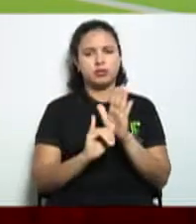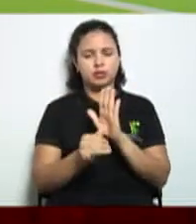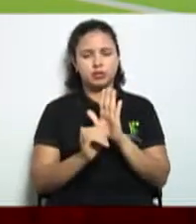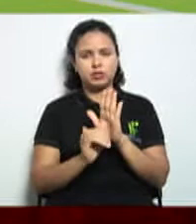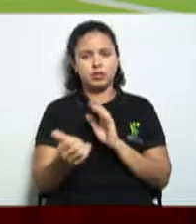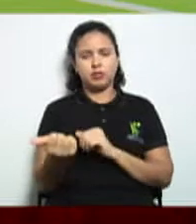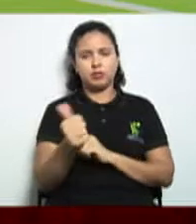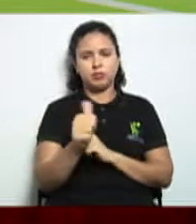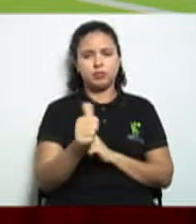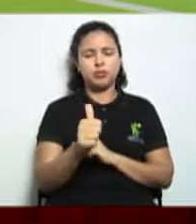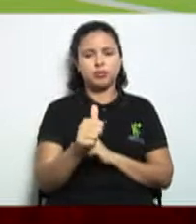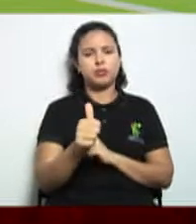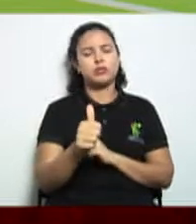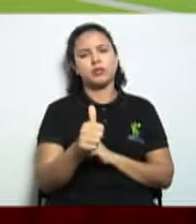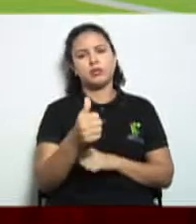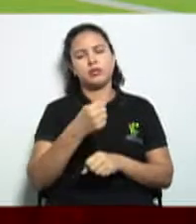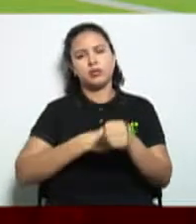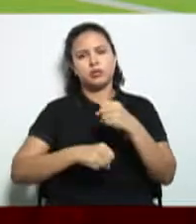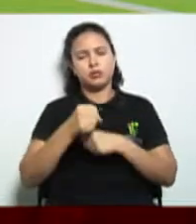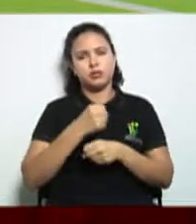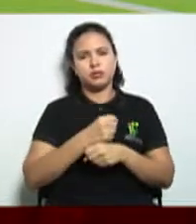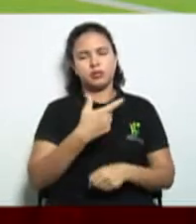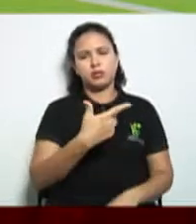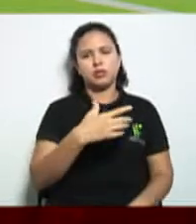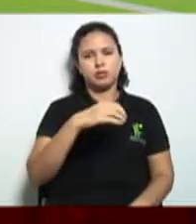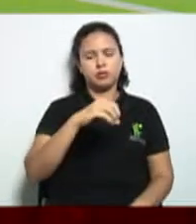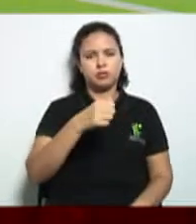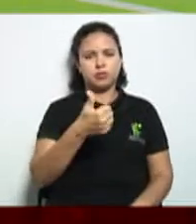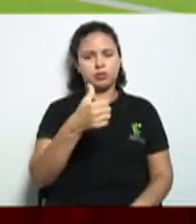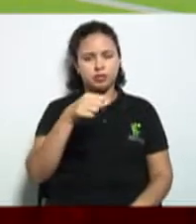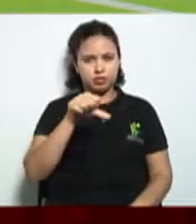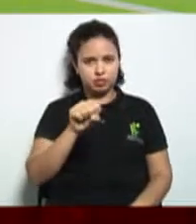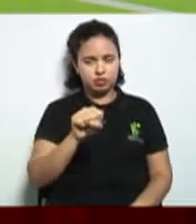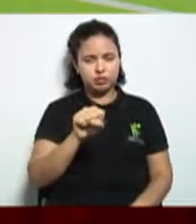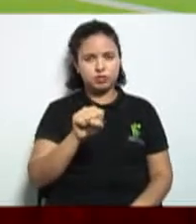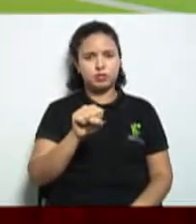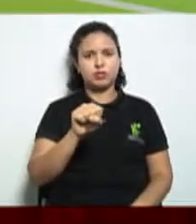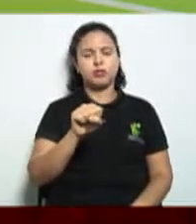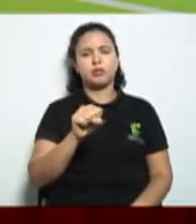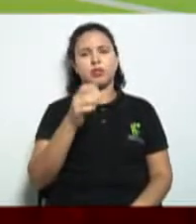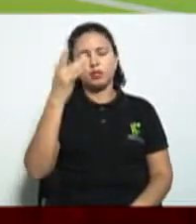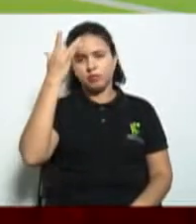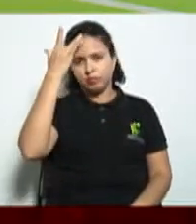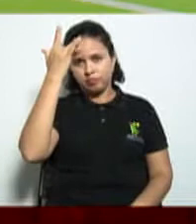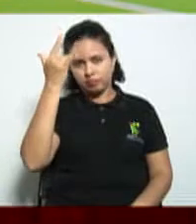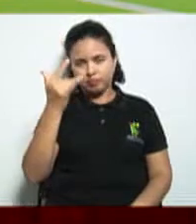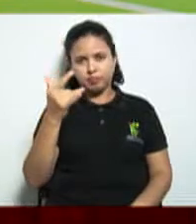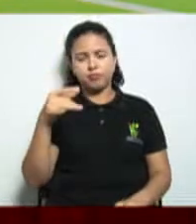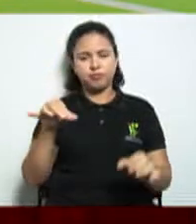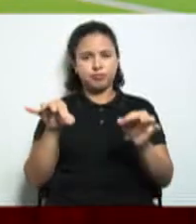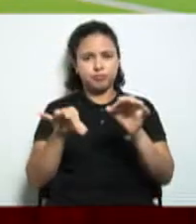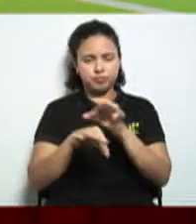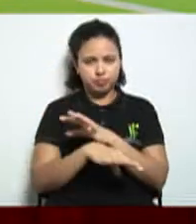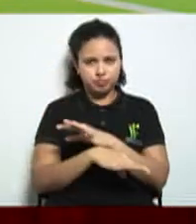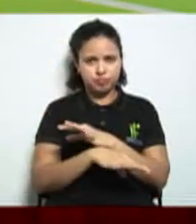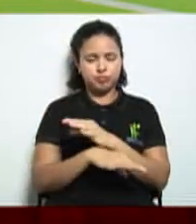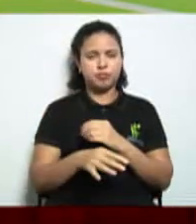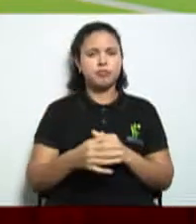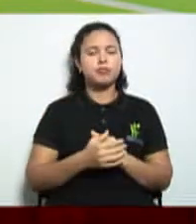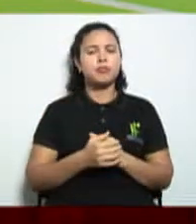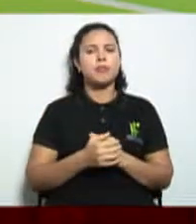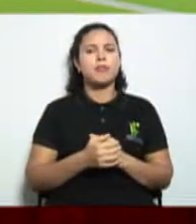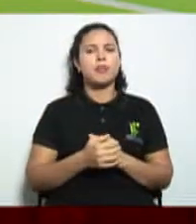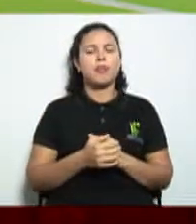11 de 2018, que é o PROAP, né, o Programa de Auxílio Permanência. Então, amanhã encerra o prazo.